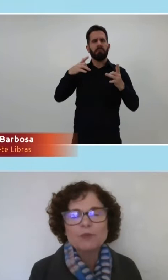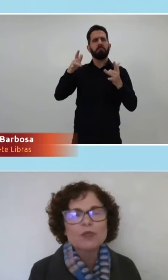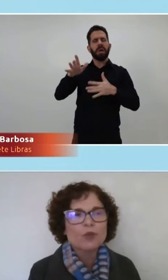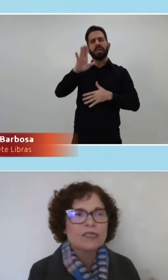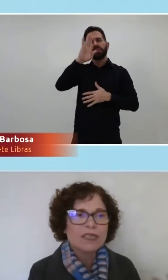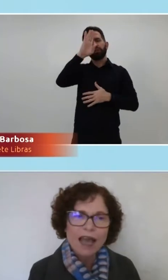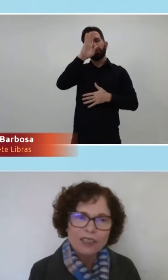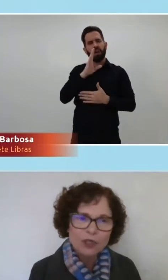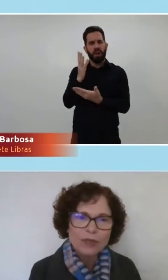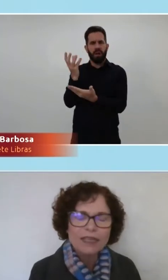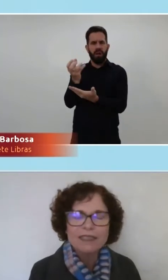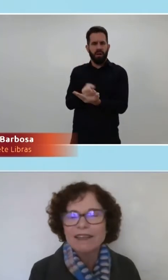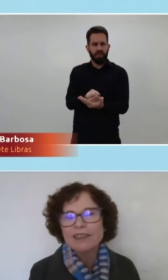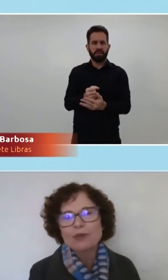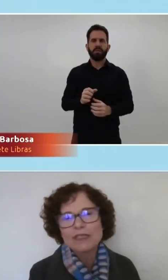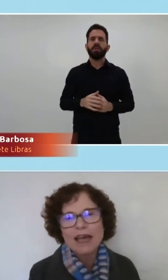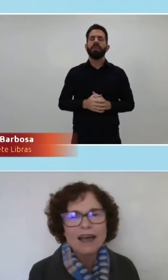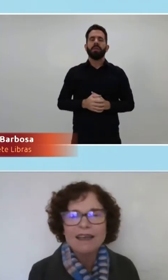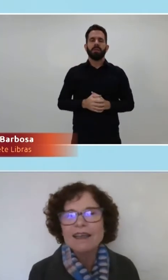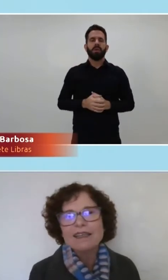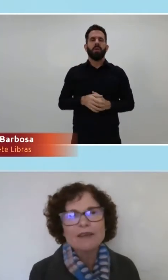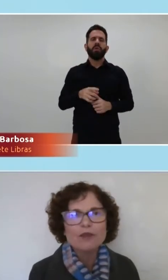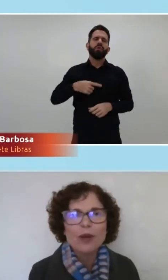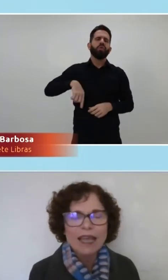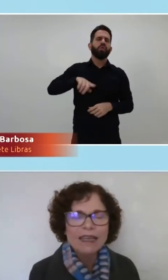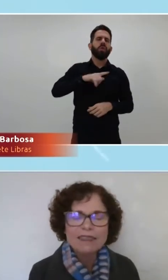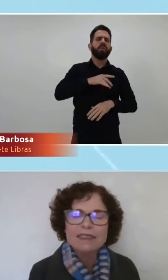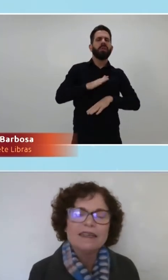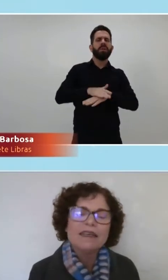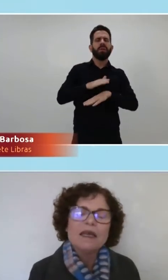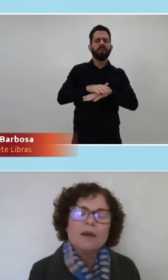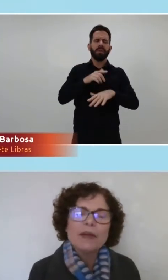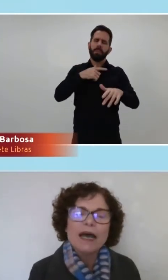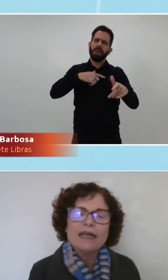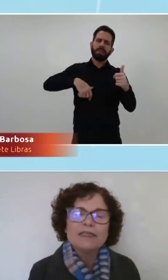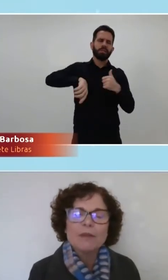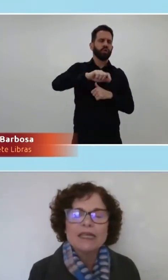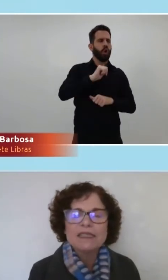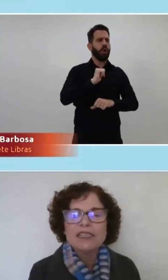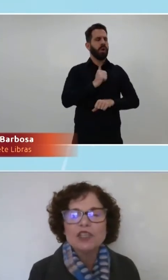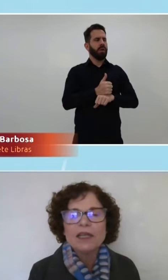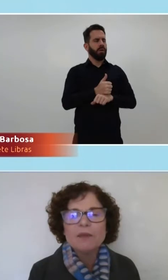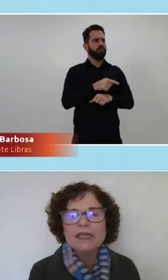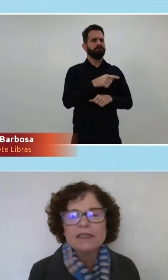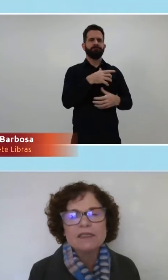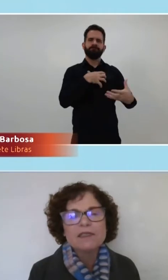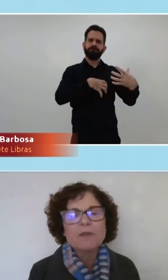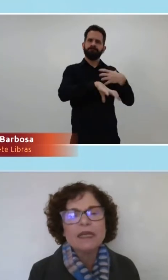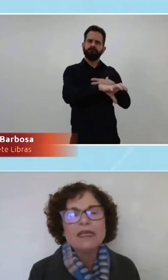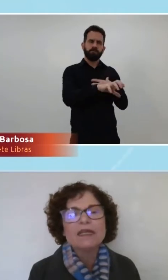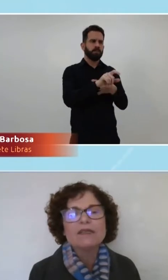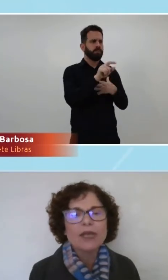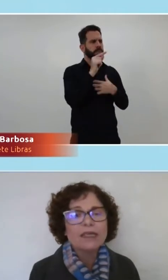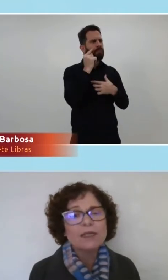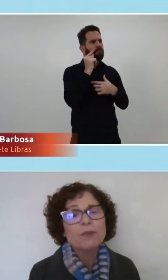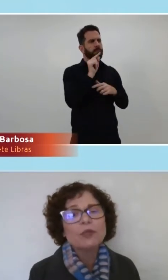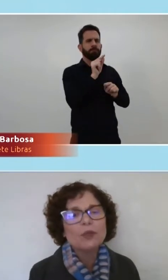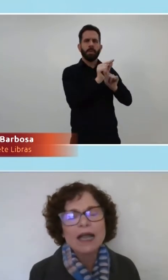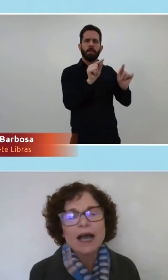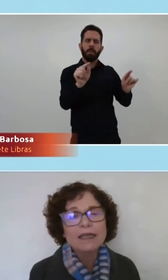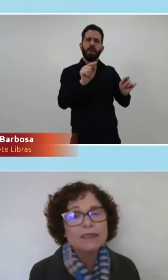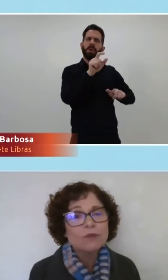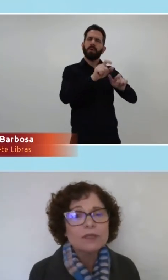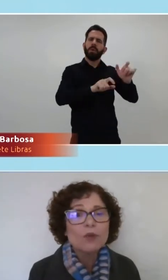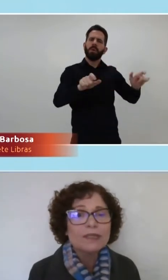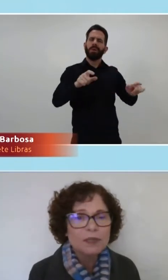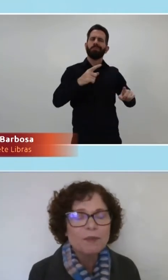né, das pessoas que acham, né, que tem que usar da violência para estabelecer de limites e disciplina, o que que você põe no